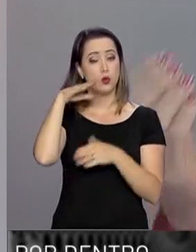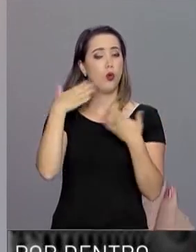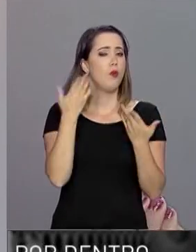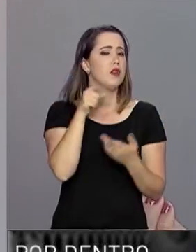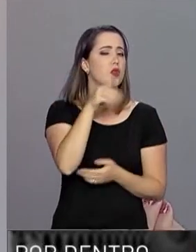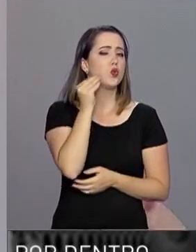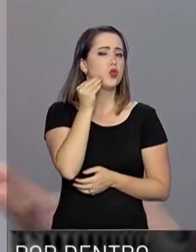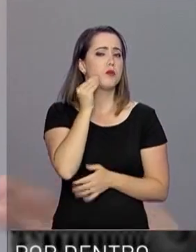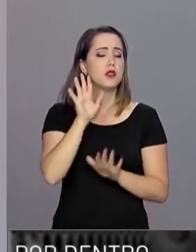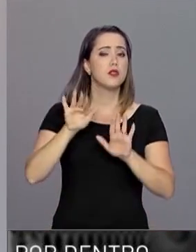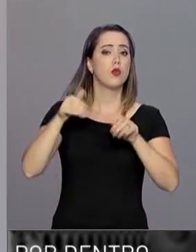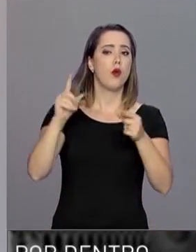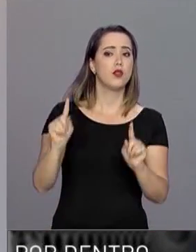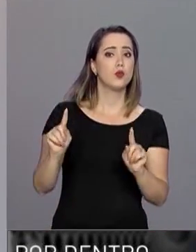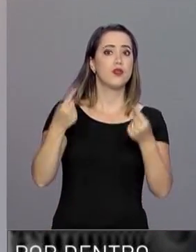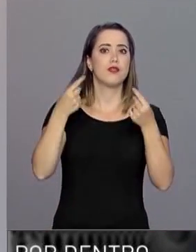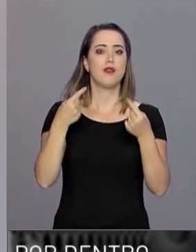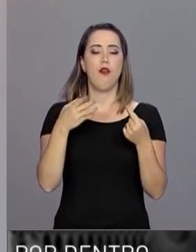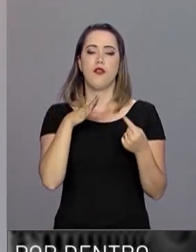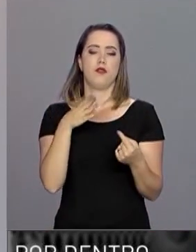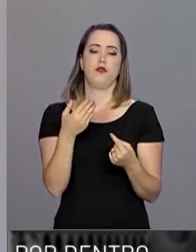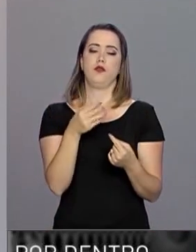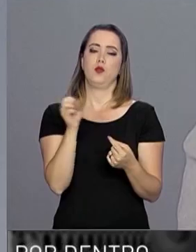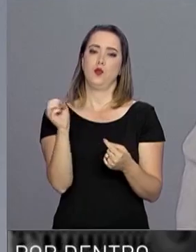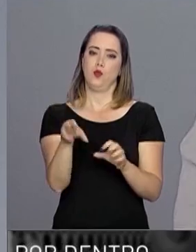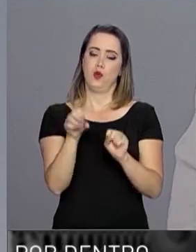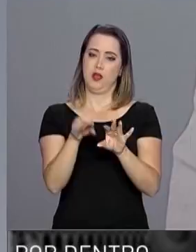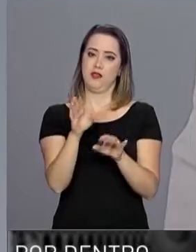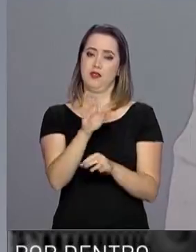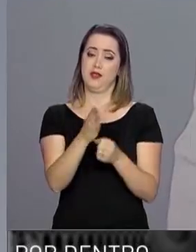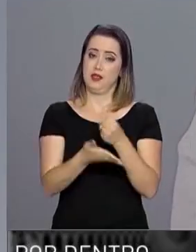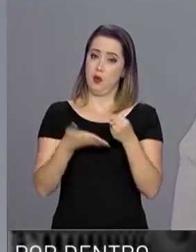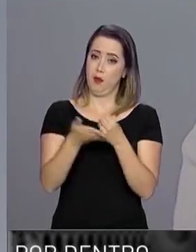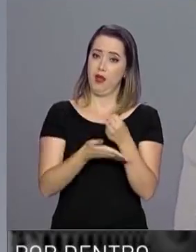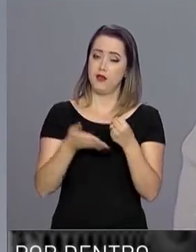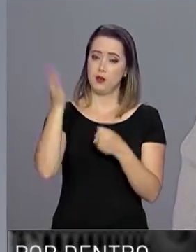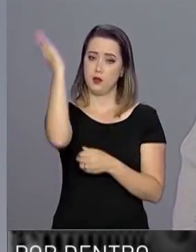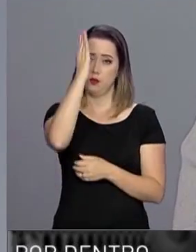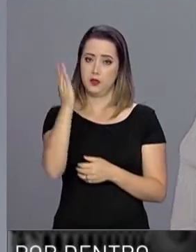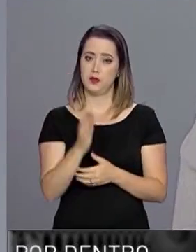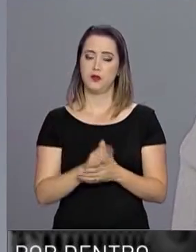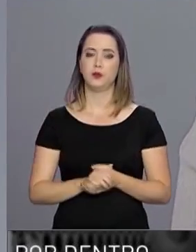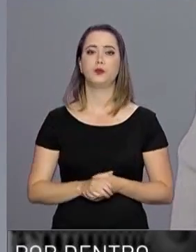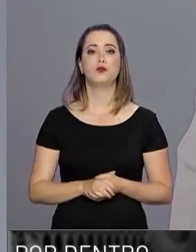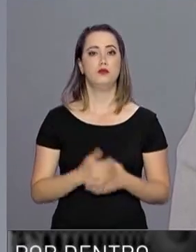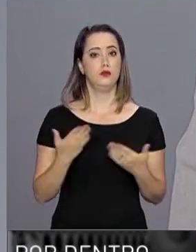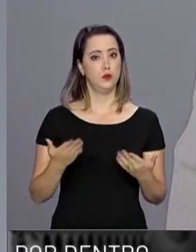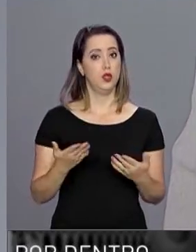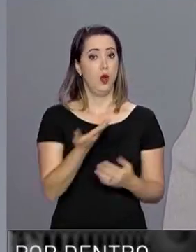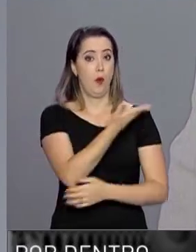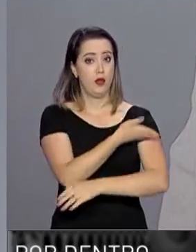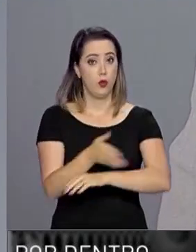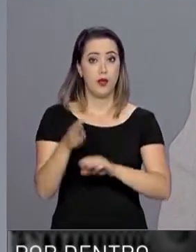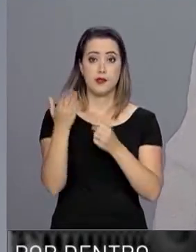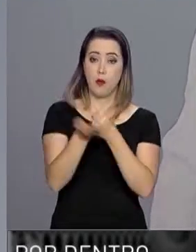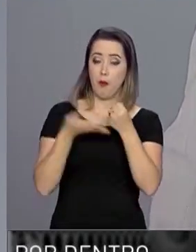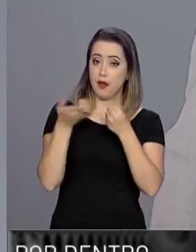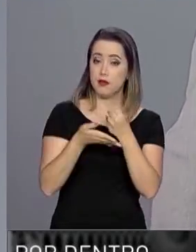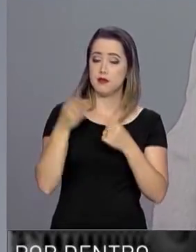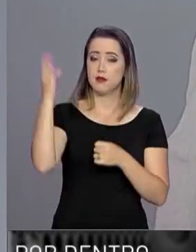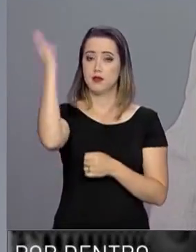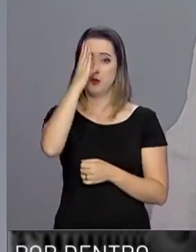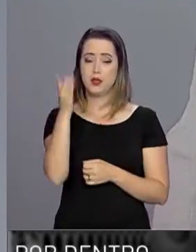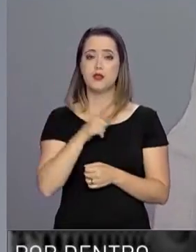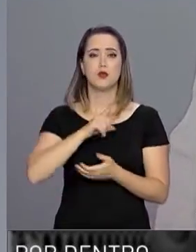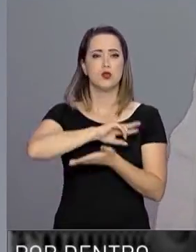são os desafios, né, para a educação básica no Brasil? A educação básica no Brasil certamente tem grandes desafios e